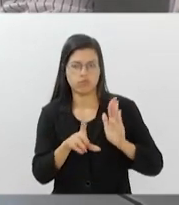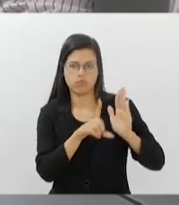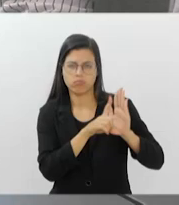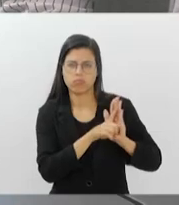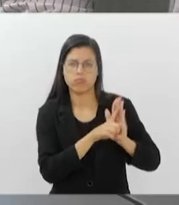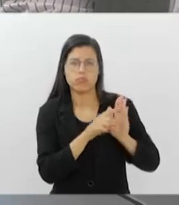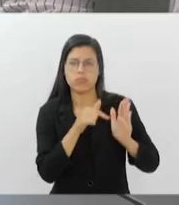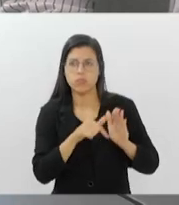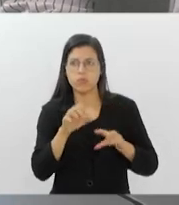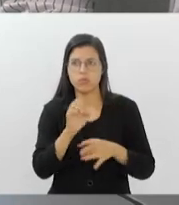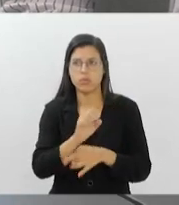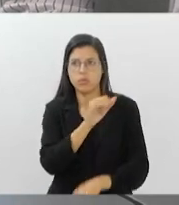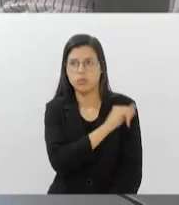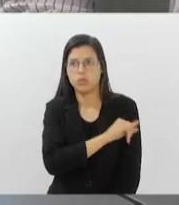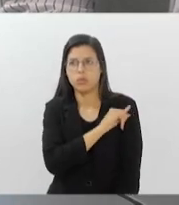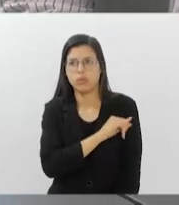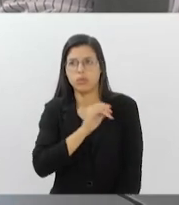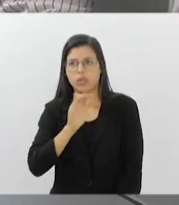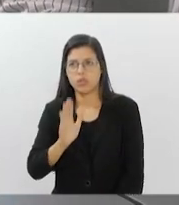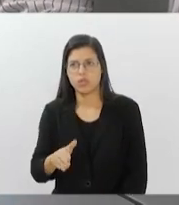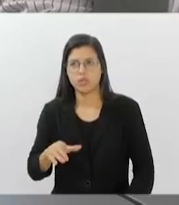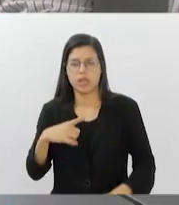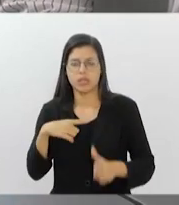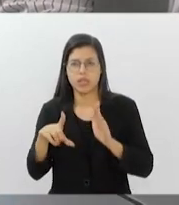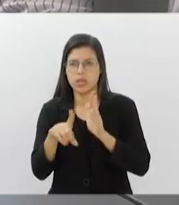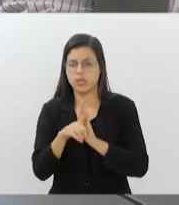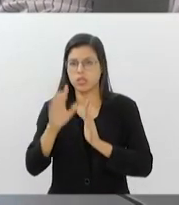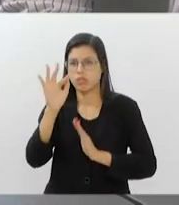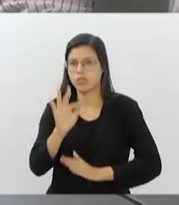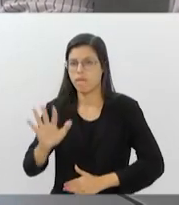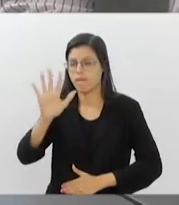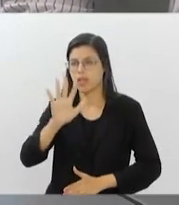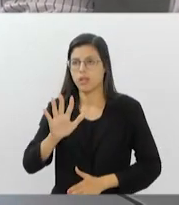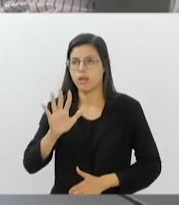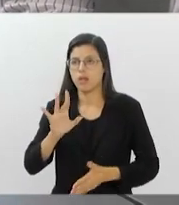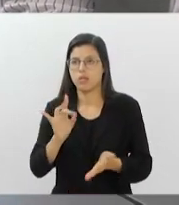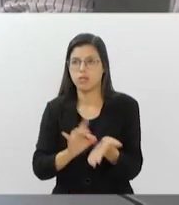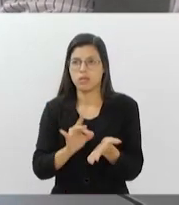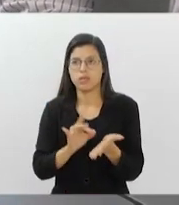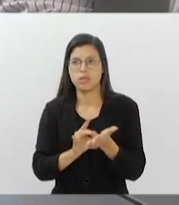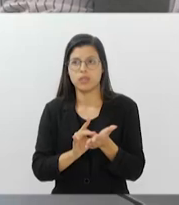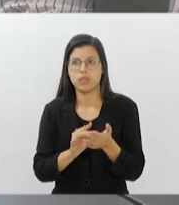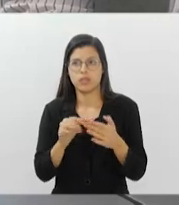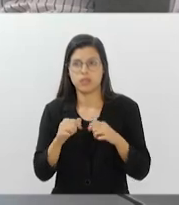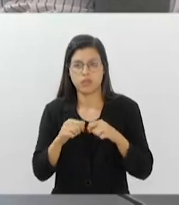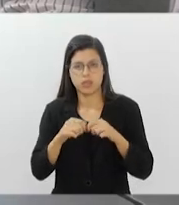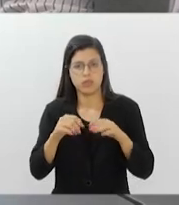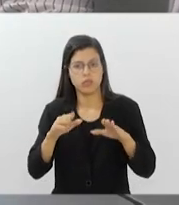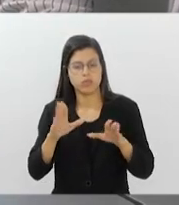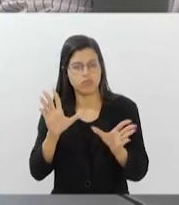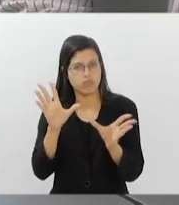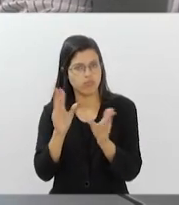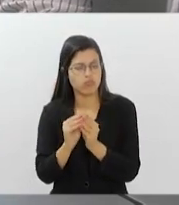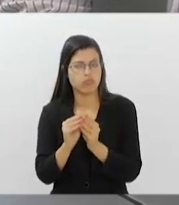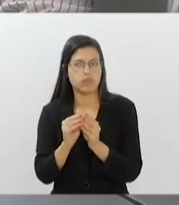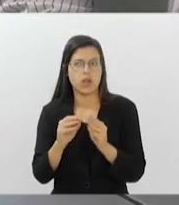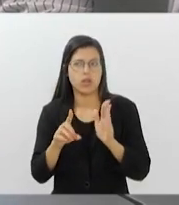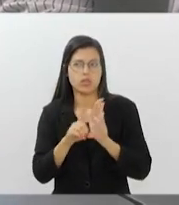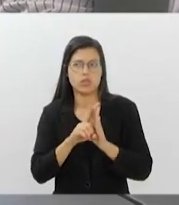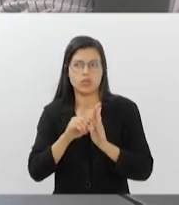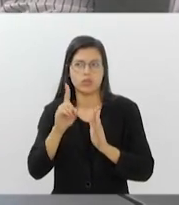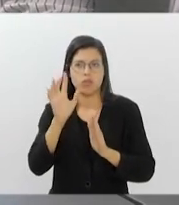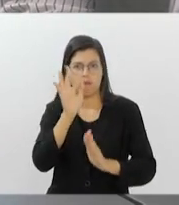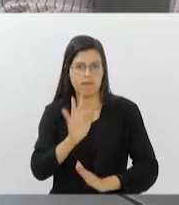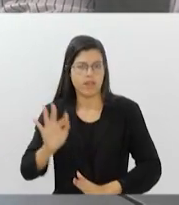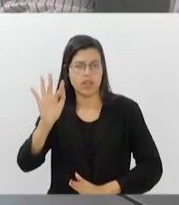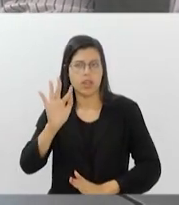de Janeiro, que já está pacificada e cristalizada pela legislação federal e que, na verdade, a gente está fazendo um compilado aqui da legislação federal e do